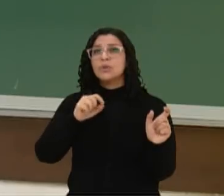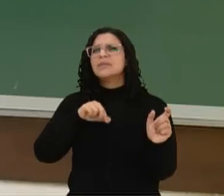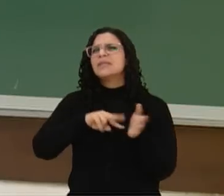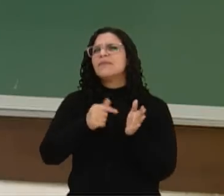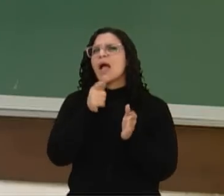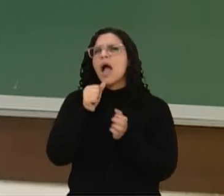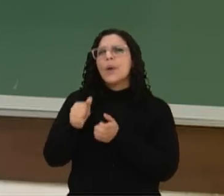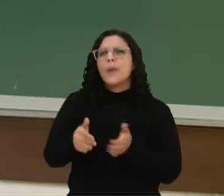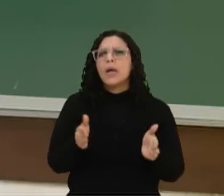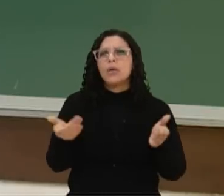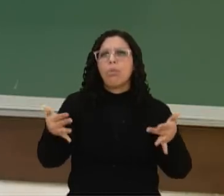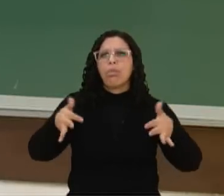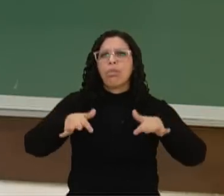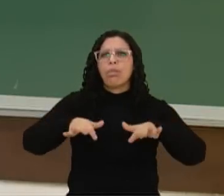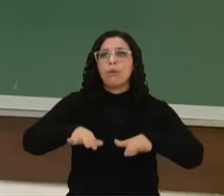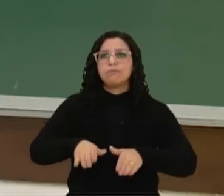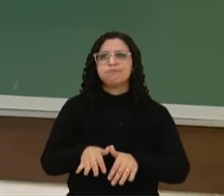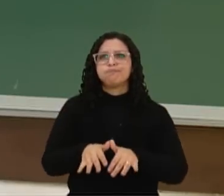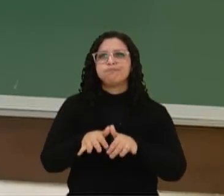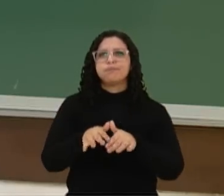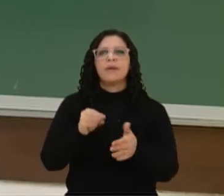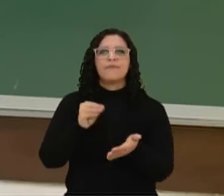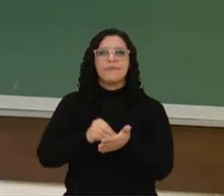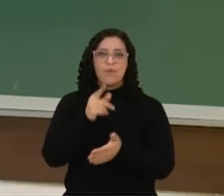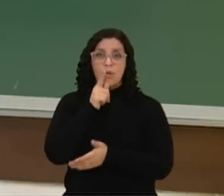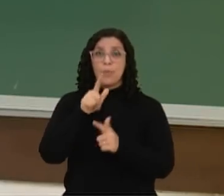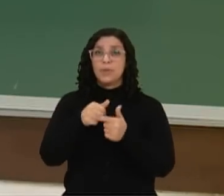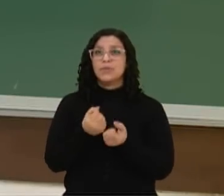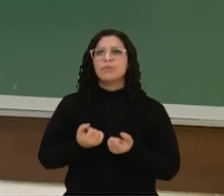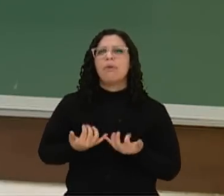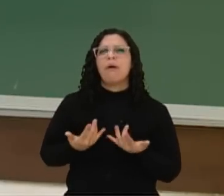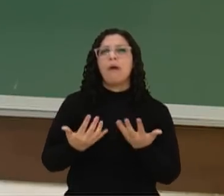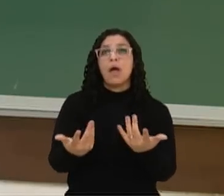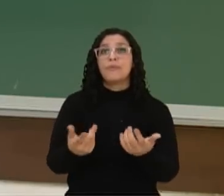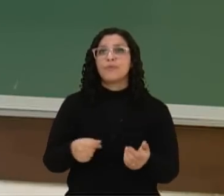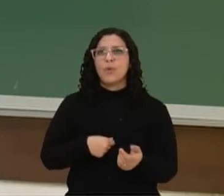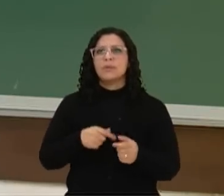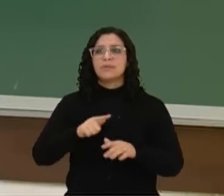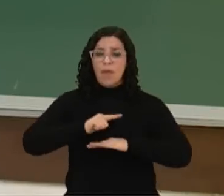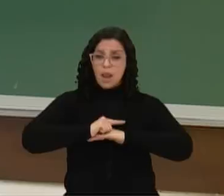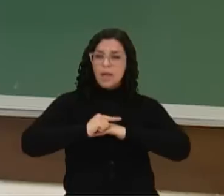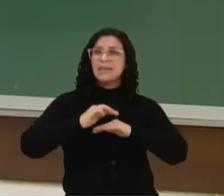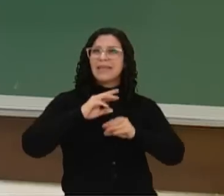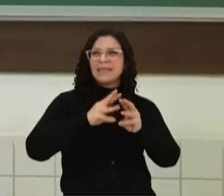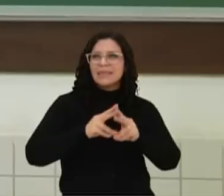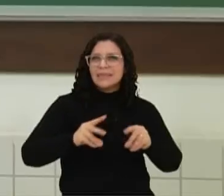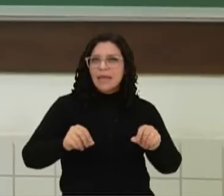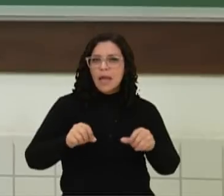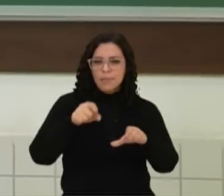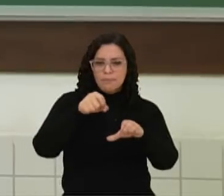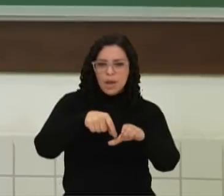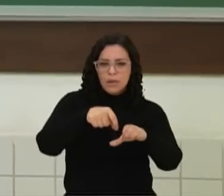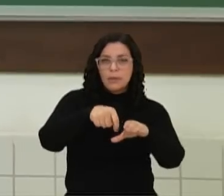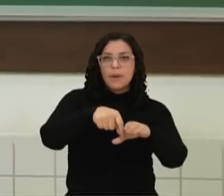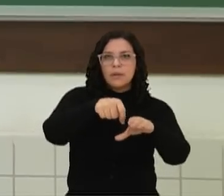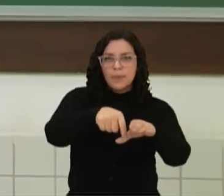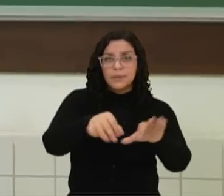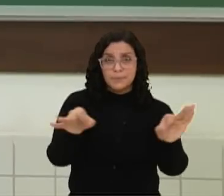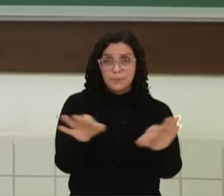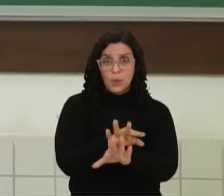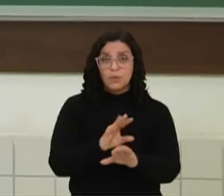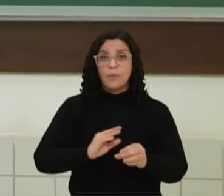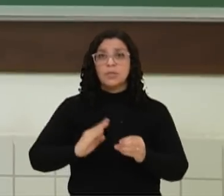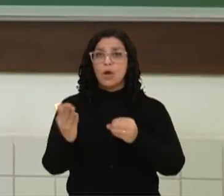penso nas queimadas, né? São usadas para fazer limpeza do terreno. A queimada ela é uma técnica